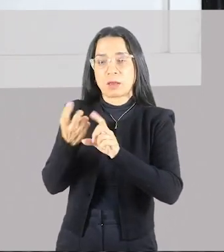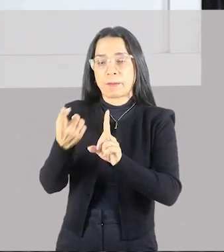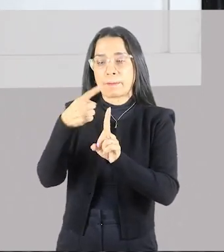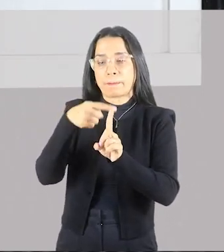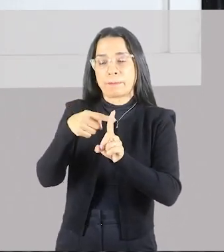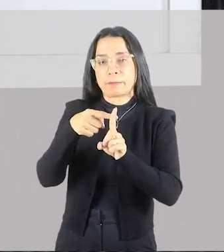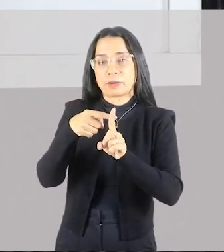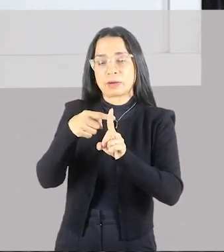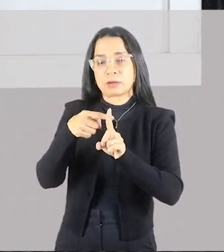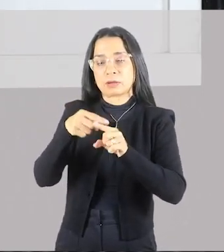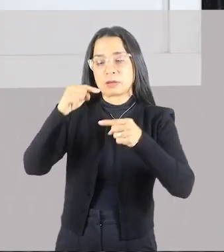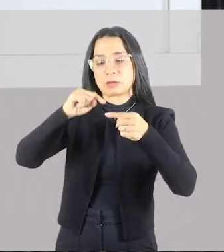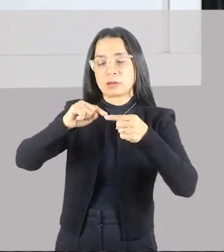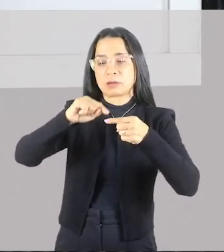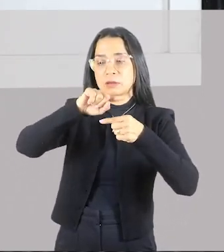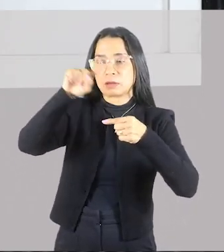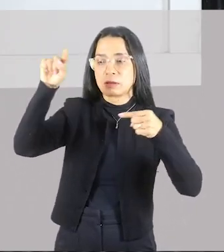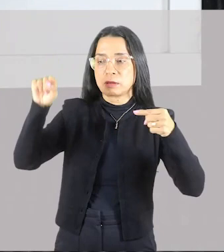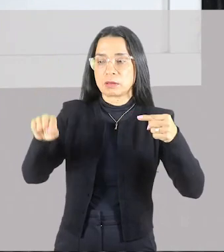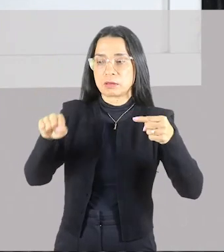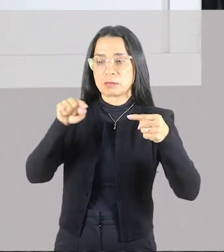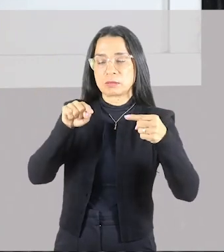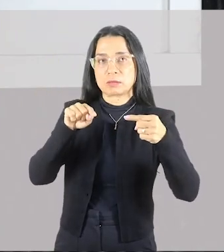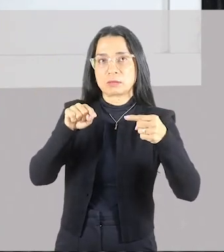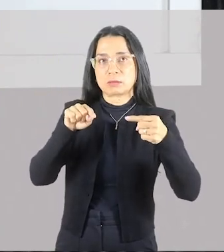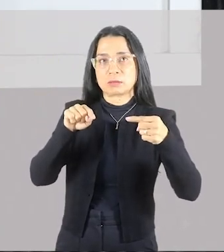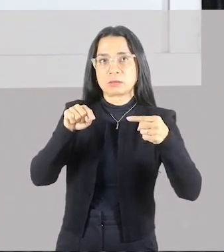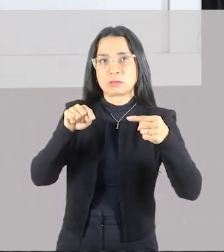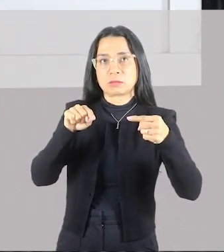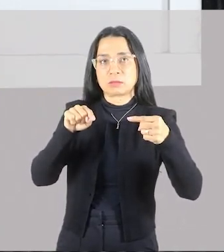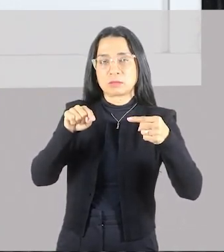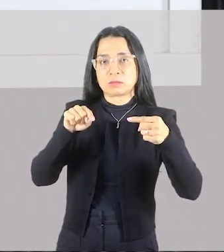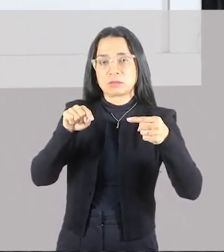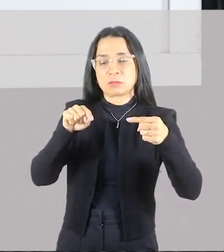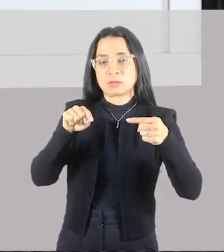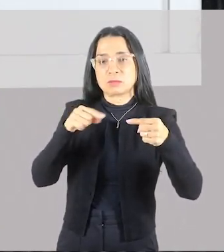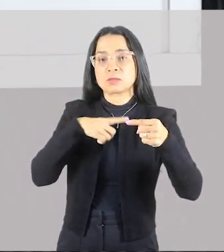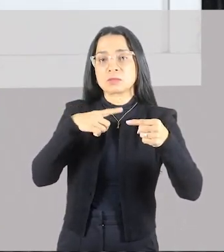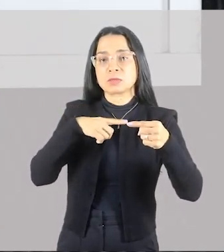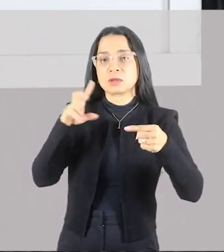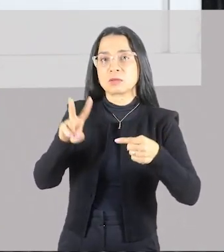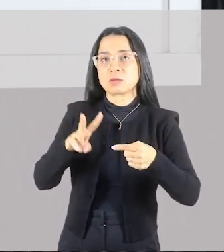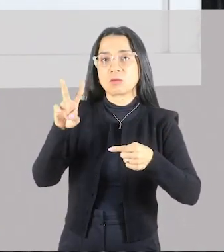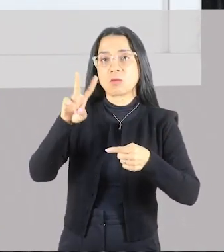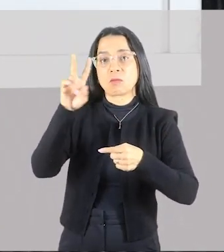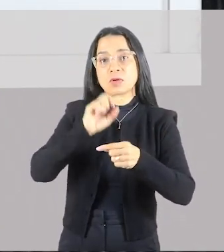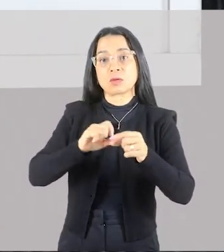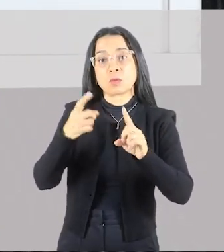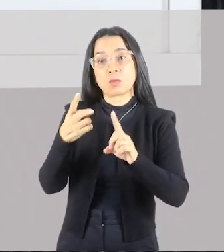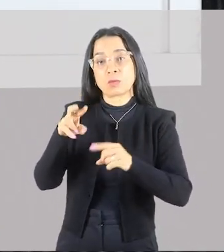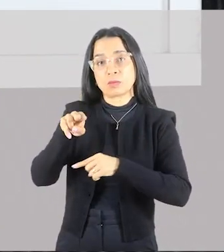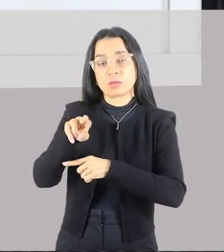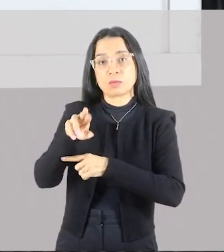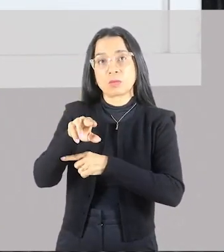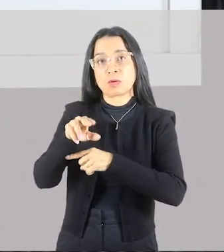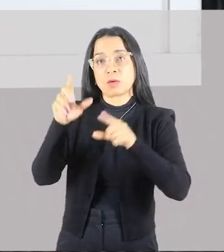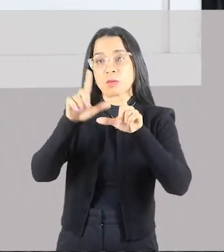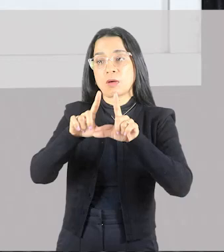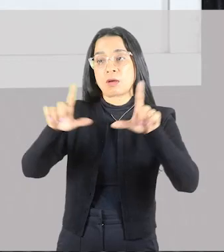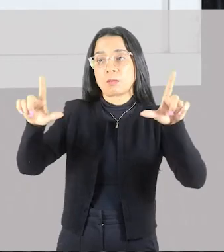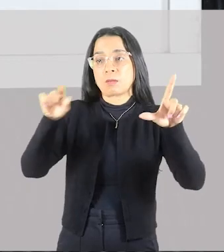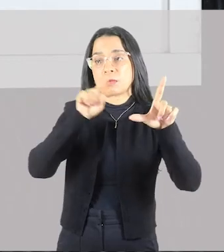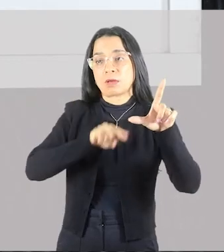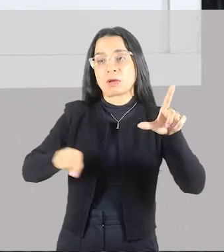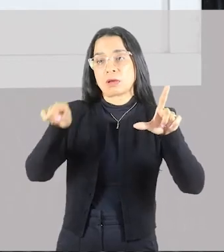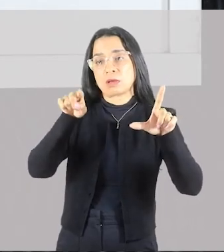mais a área do semicírculo. Aí eu vou ter o valor da área de uma placa, certo? Aí